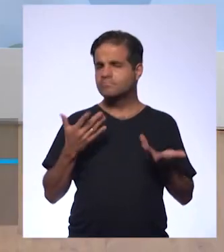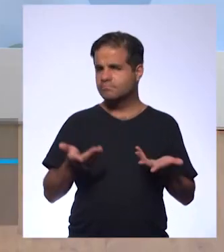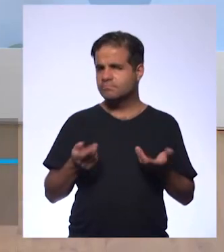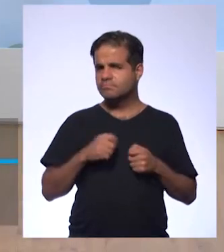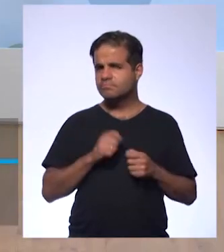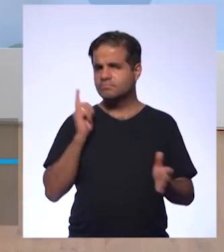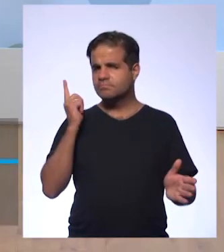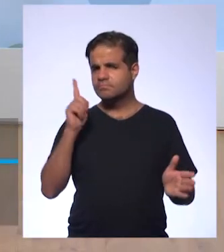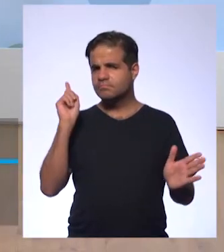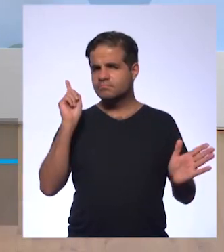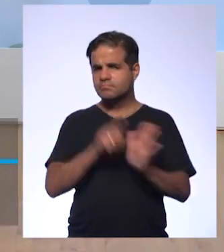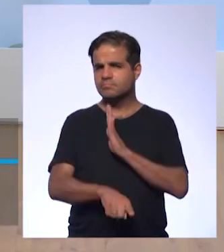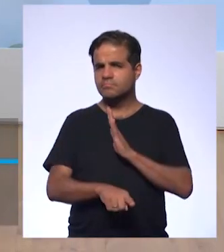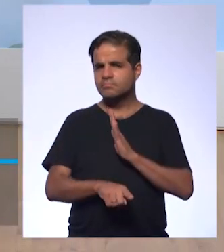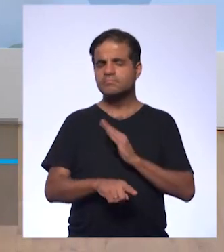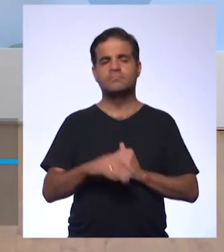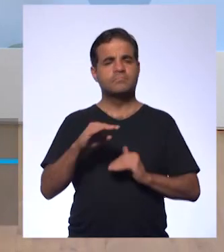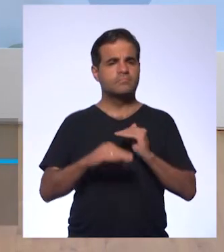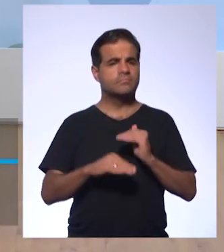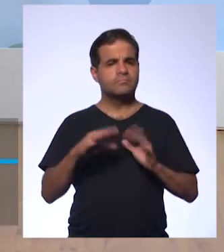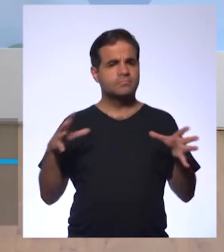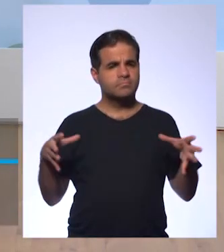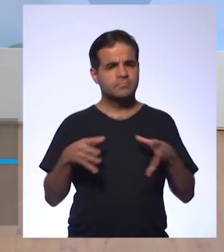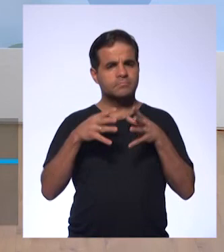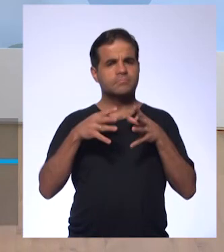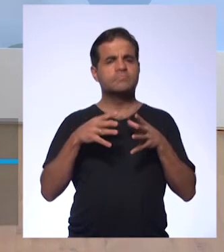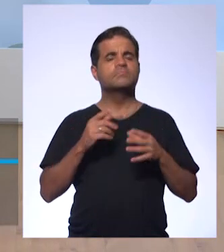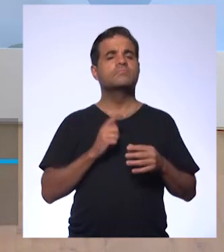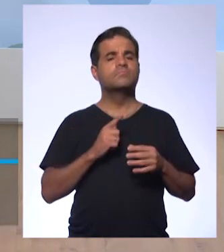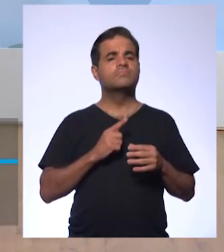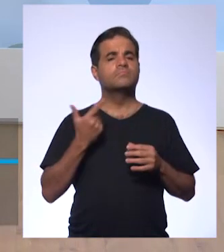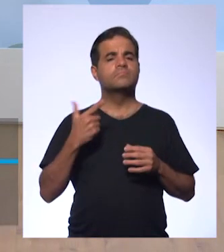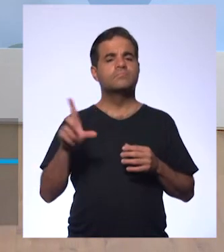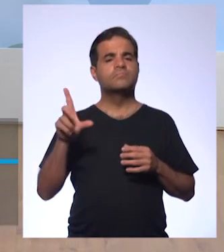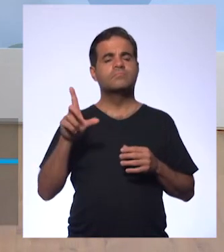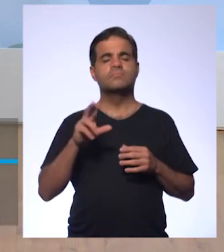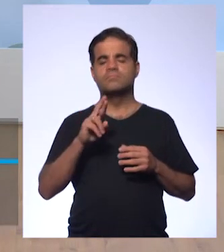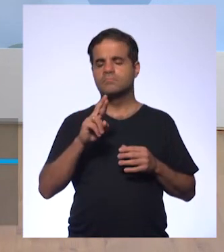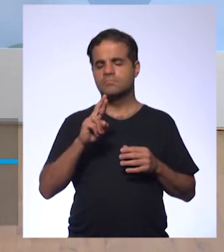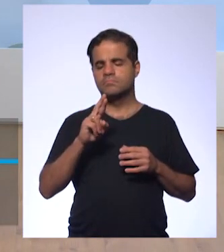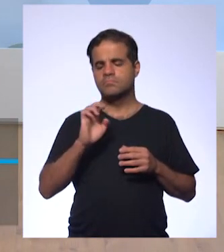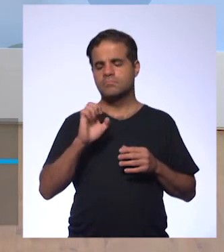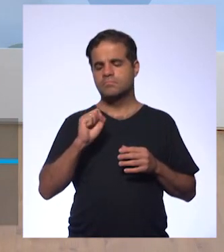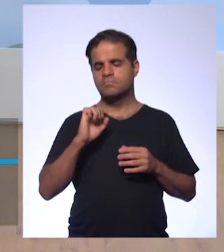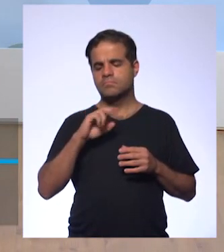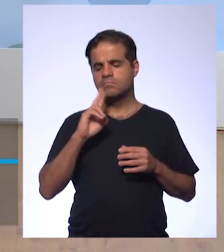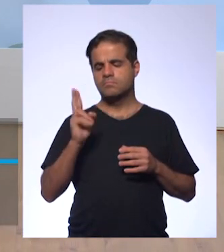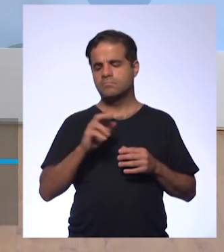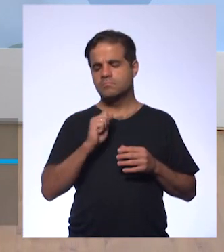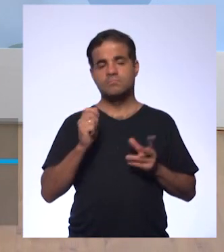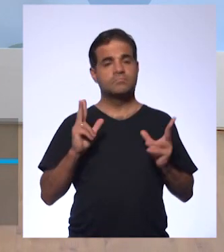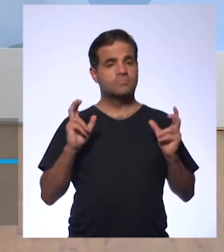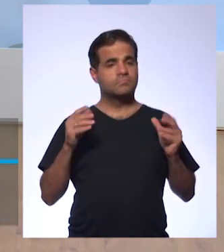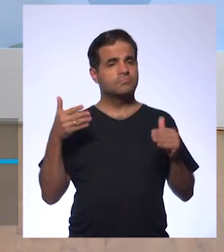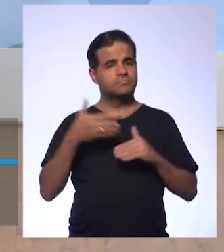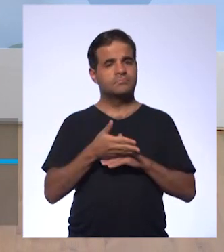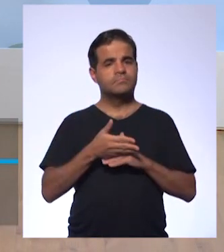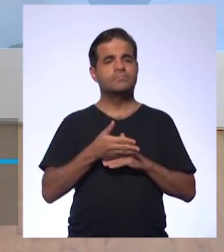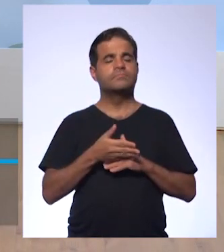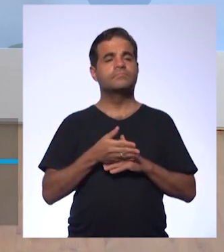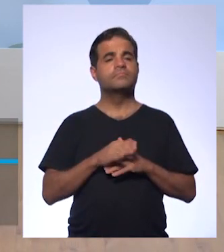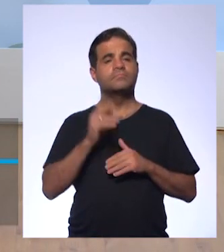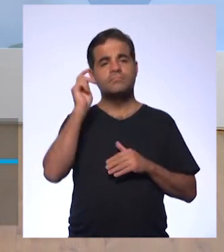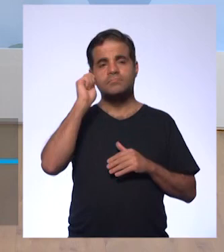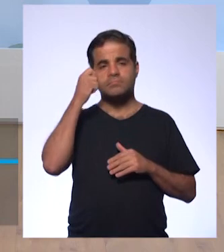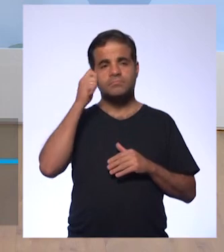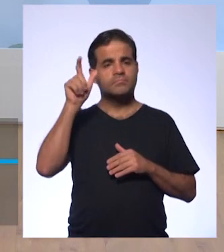outra pergunta. Nós temos aí a desigualdade de classes e nós temos uma outra resenha falando da inserção, né, dos